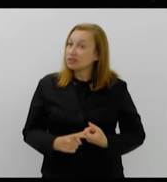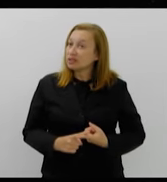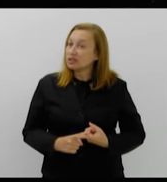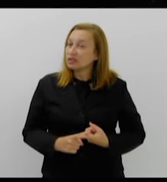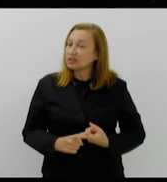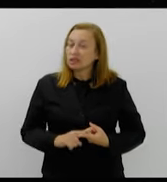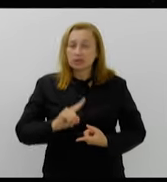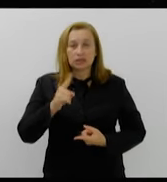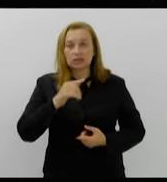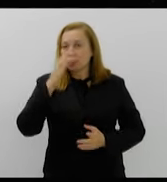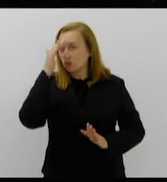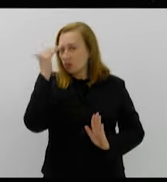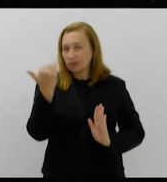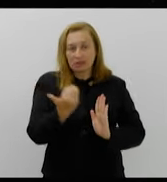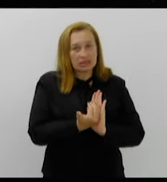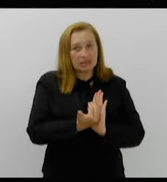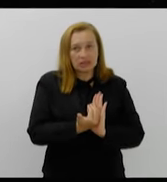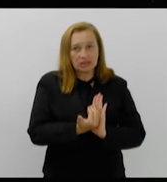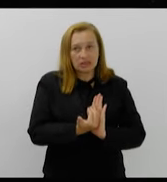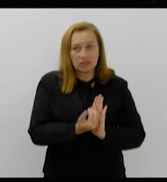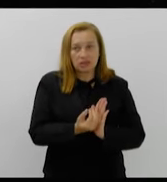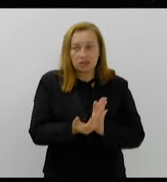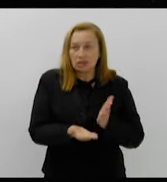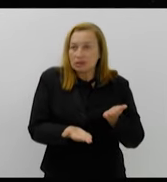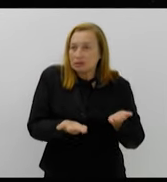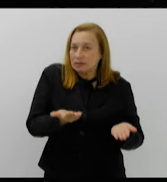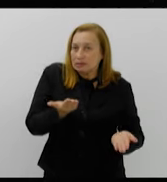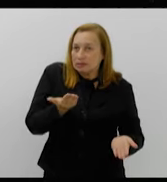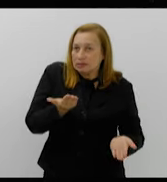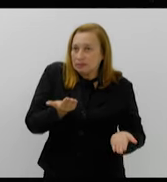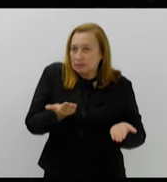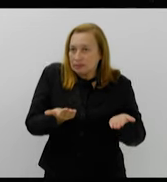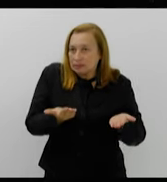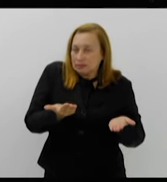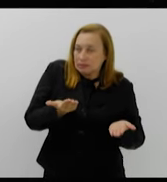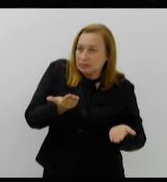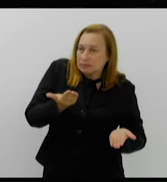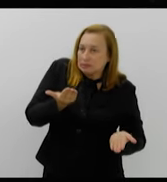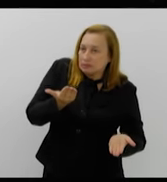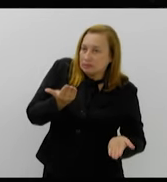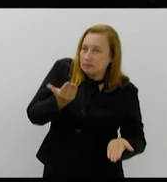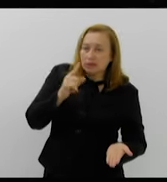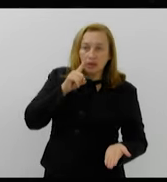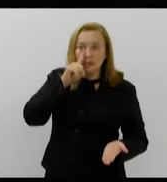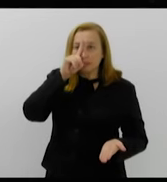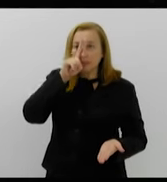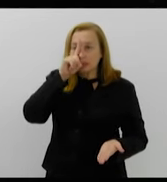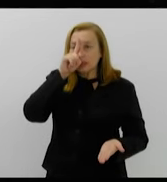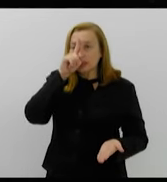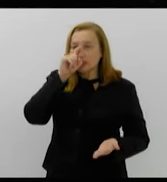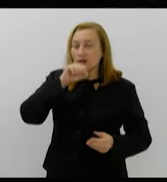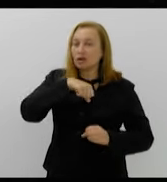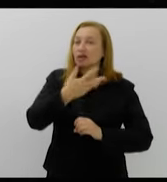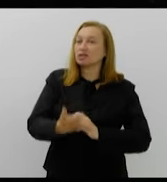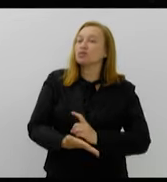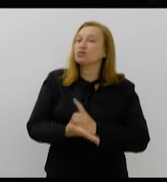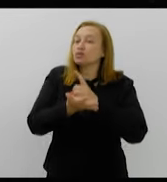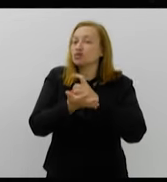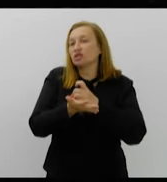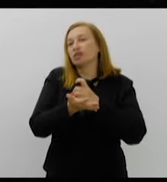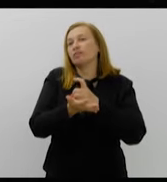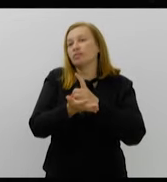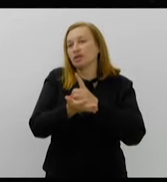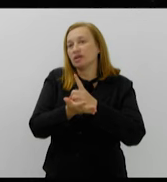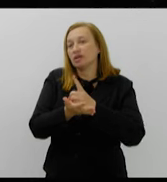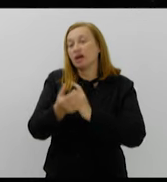for cumprindo o desequilíbrio desse regime coloque em risco a sustentabilidade das aposentadorias e